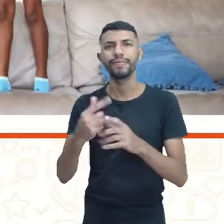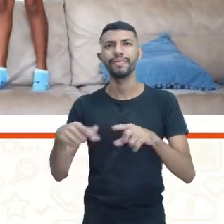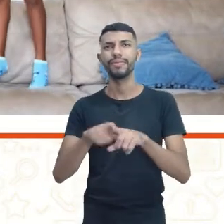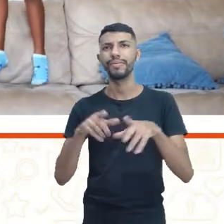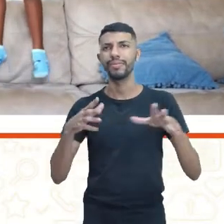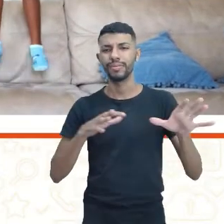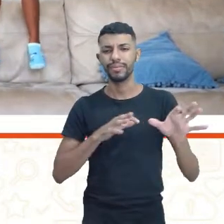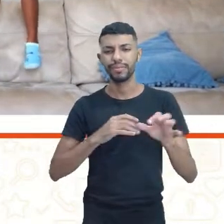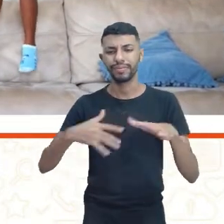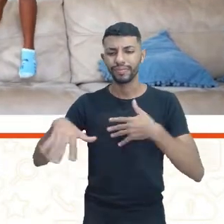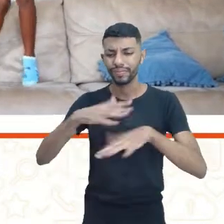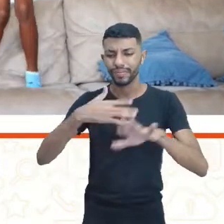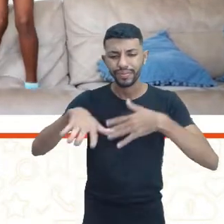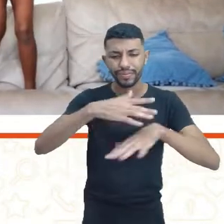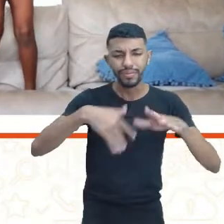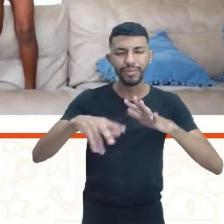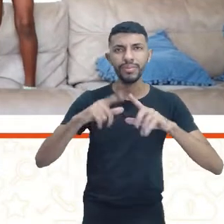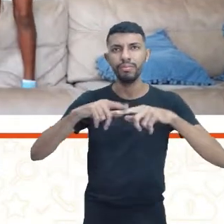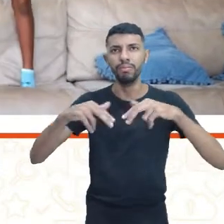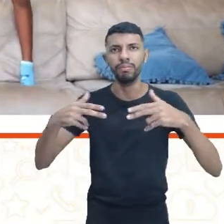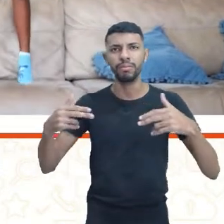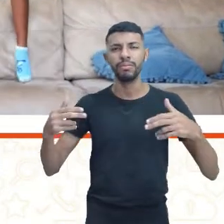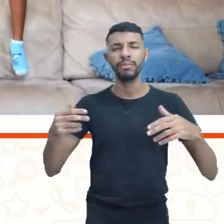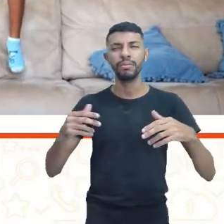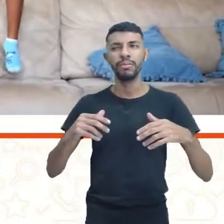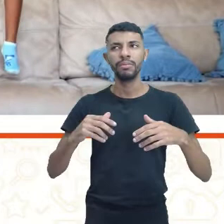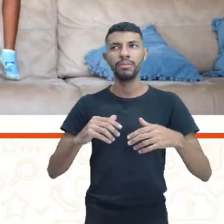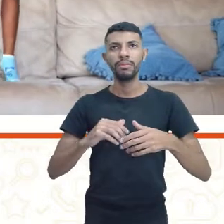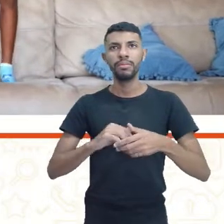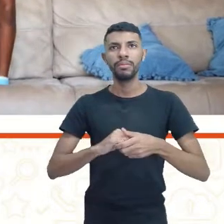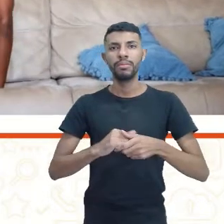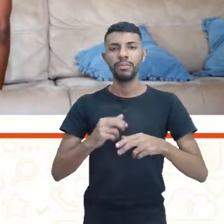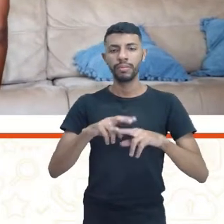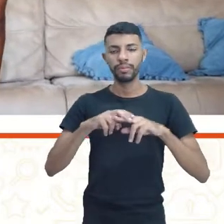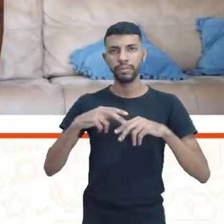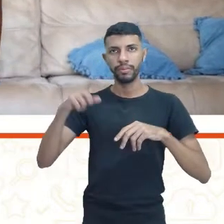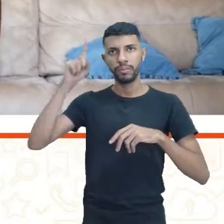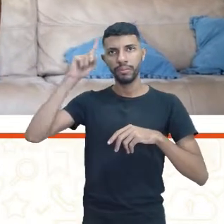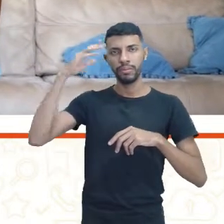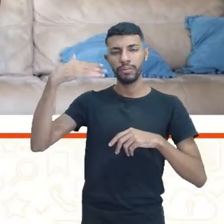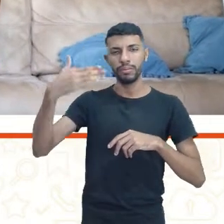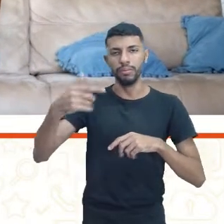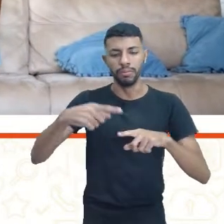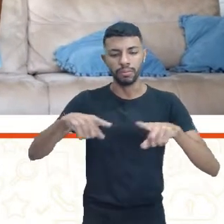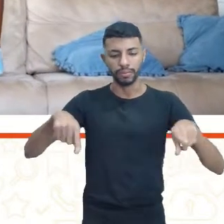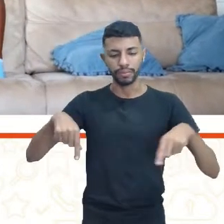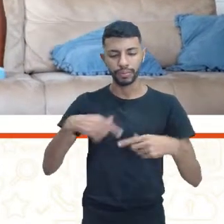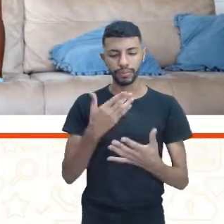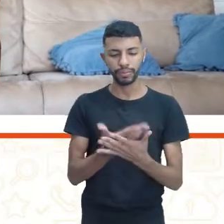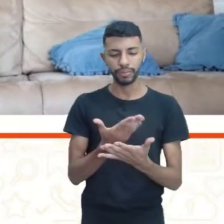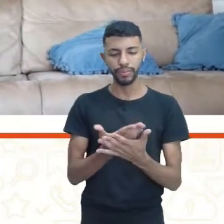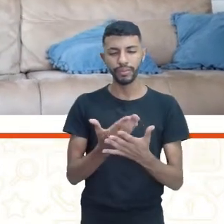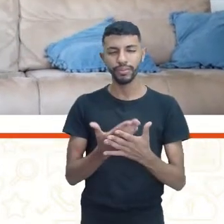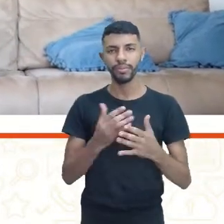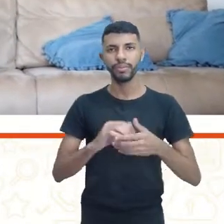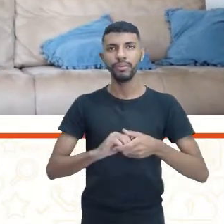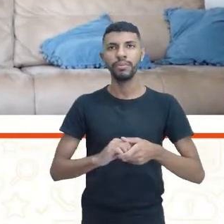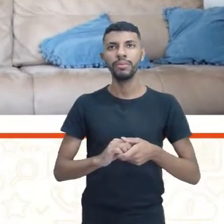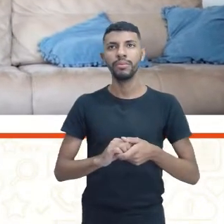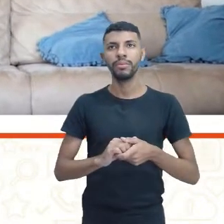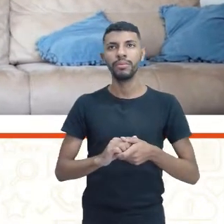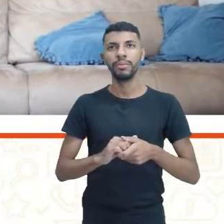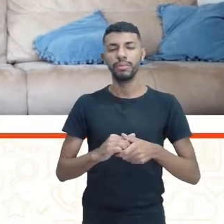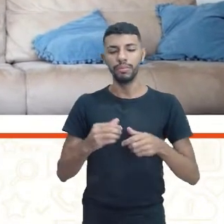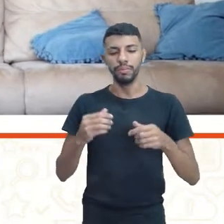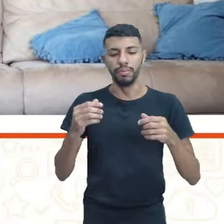relação à organização, né, da sua rotina mesmo na sala de aula. Eles distraem-se com muita